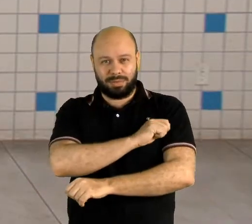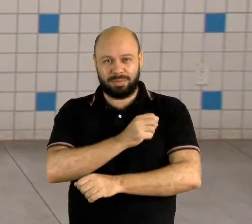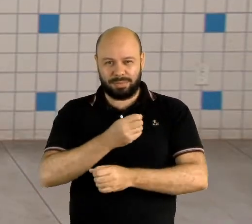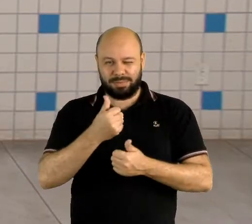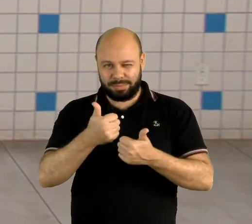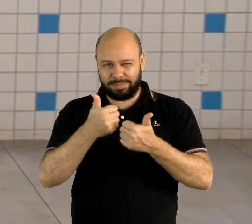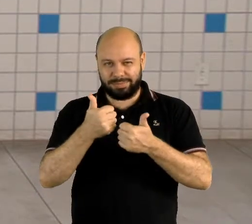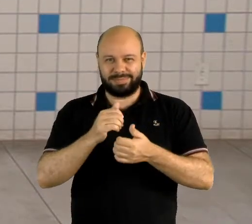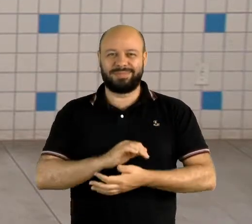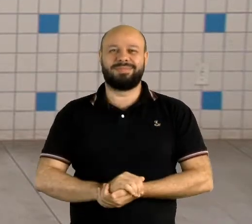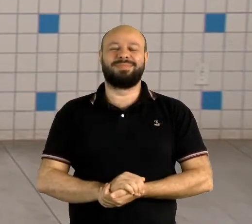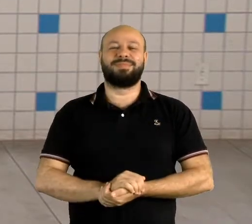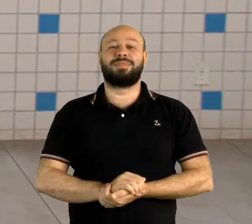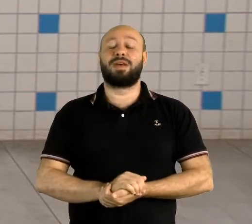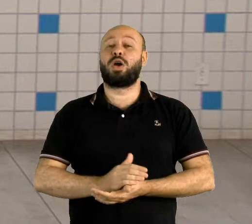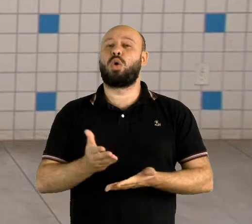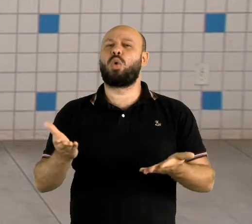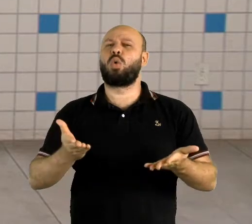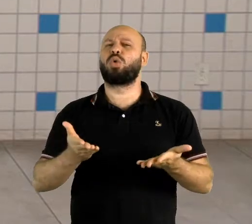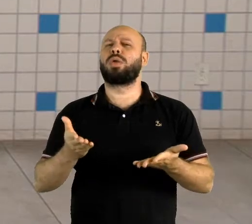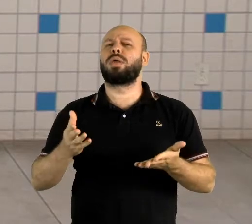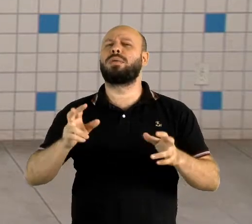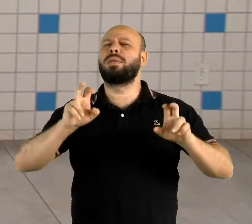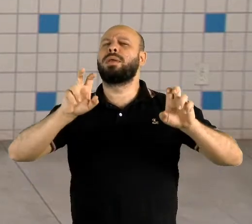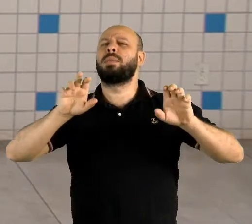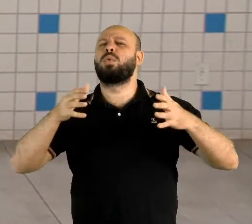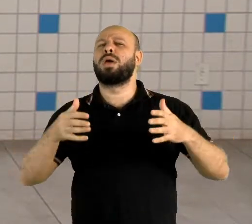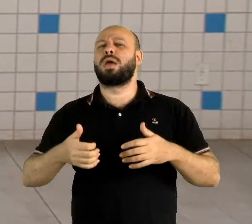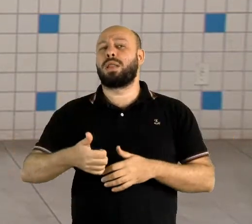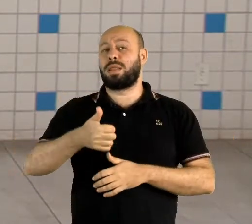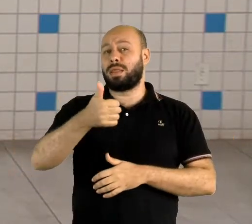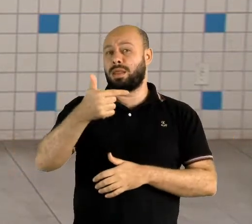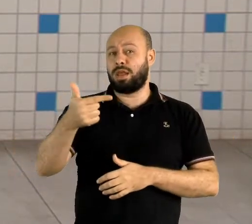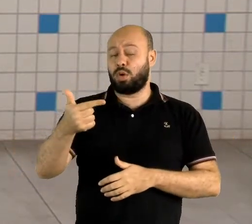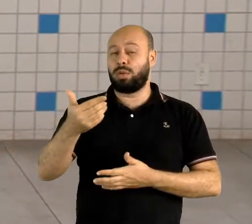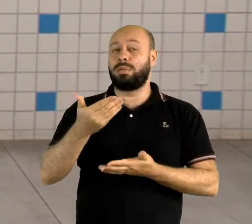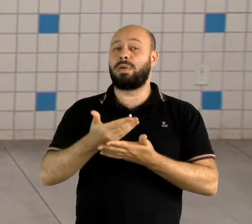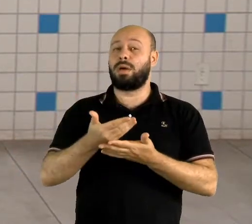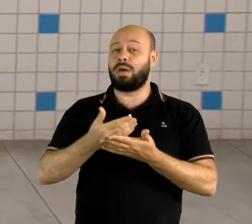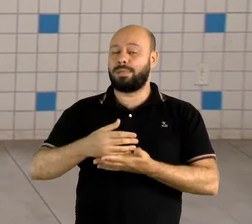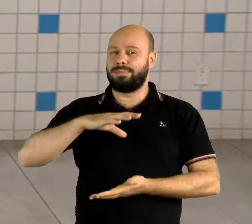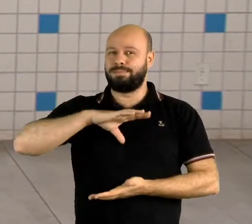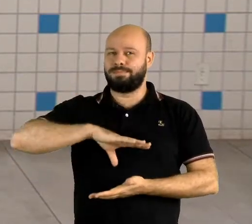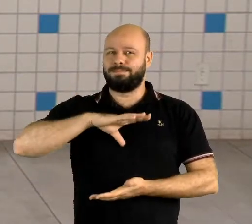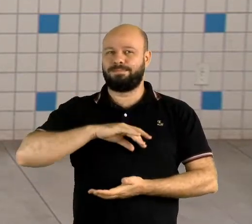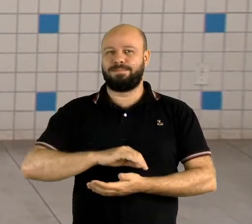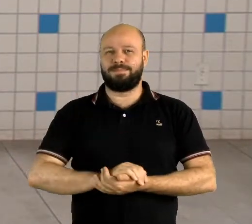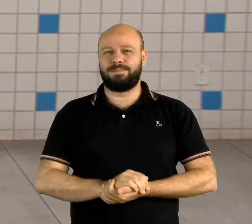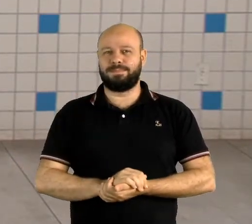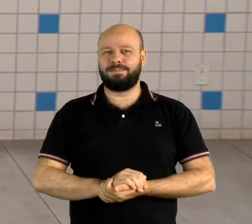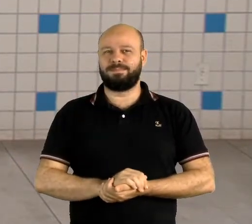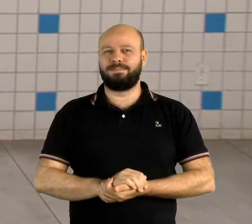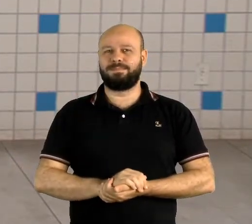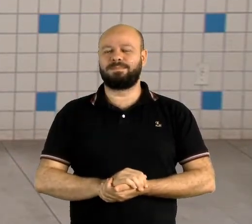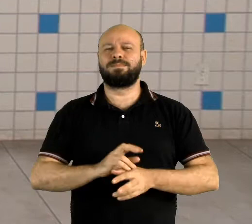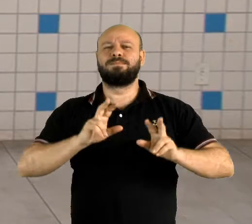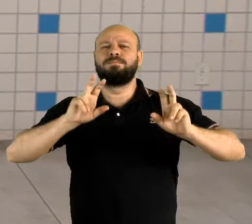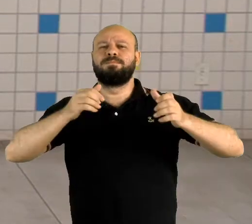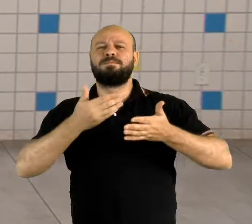tudo bem? Pessoal, hoje nós teremos a nossa 12ª aula de língua portuguesa. Iremos